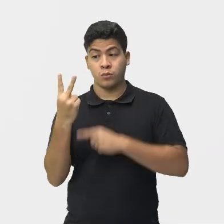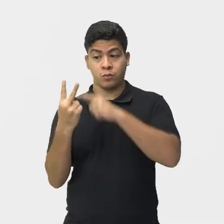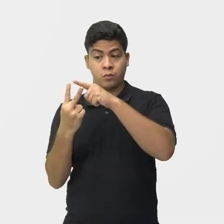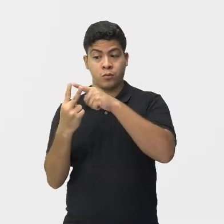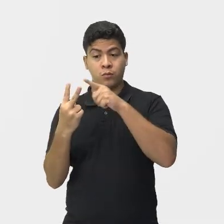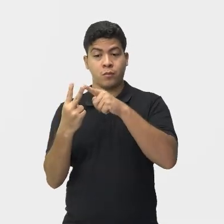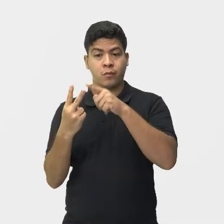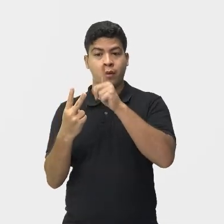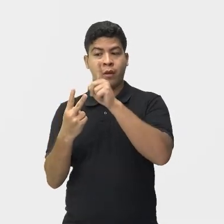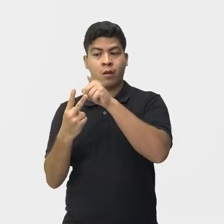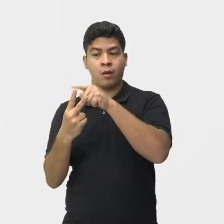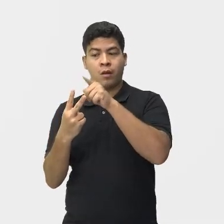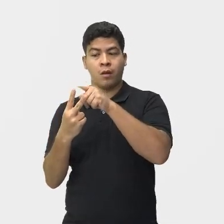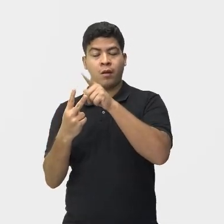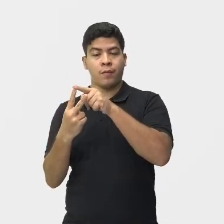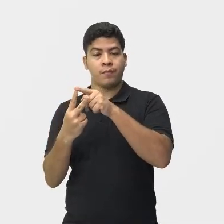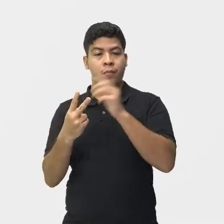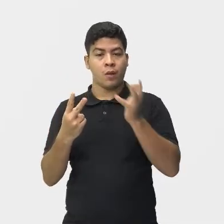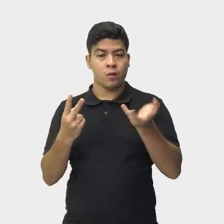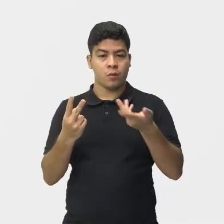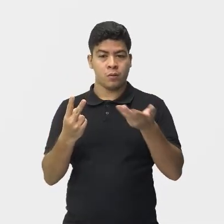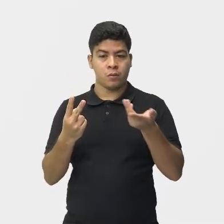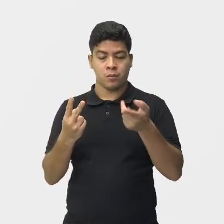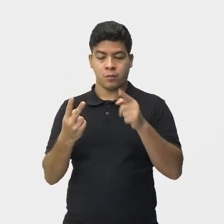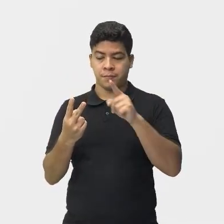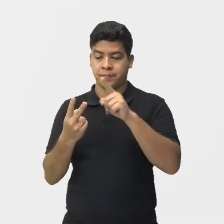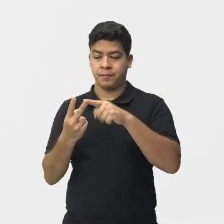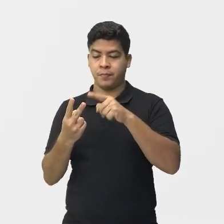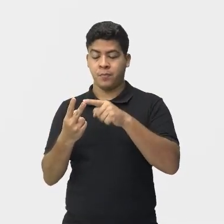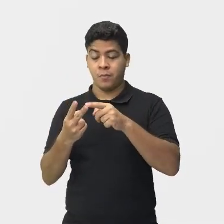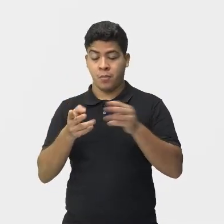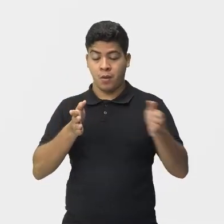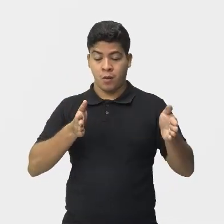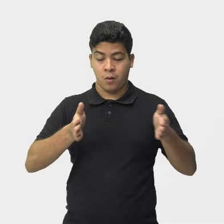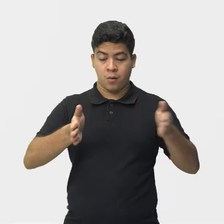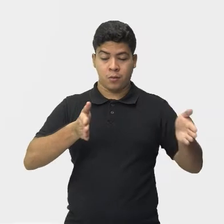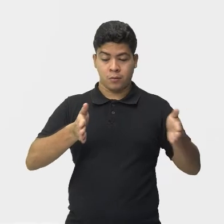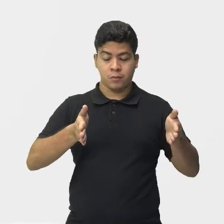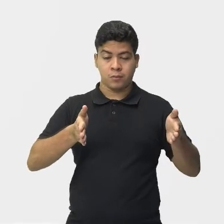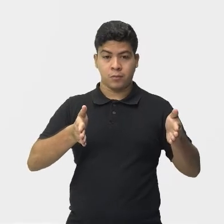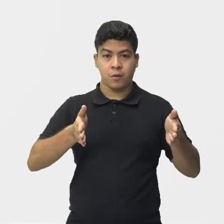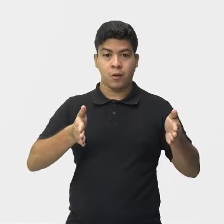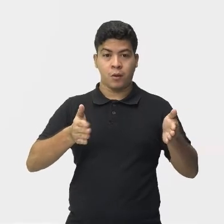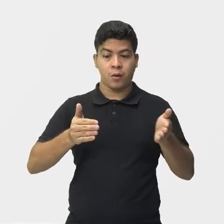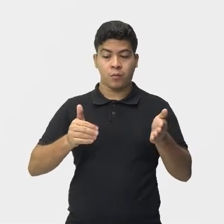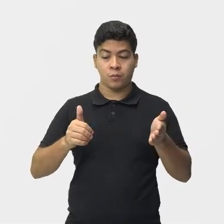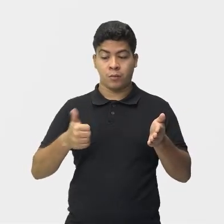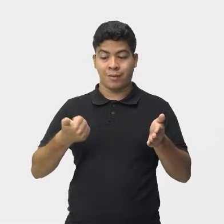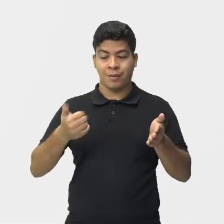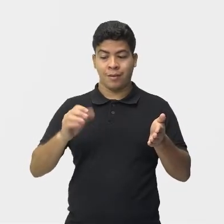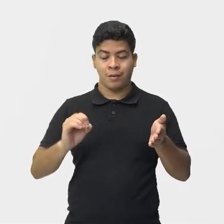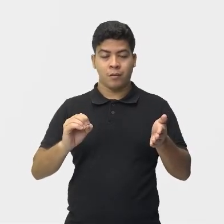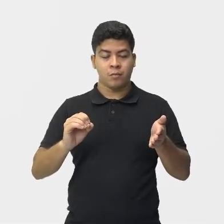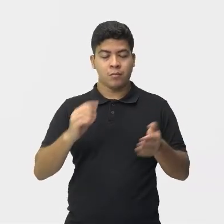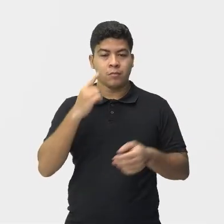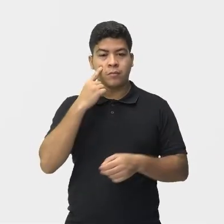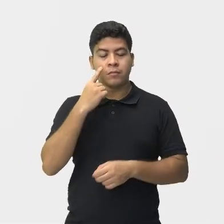quero o deslocamento escalar nos 10 segundos do movimento do barco. Então vamos aqui à solução.